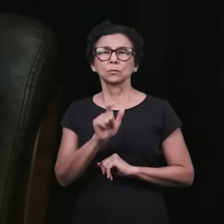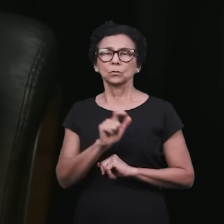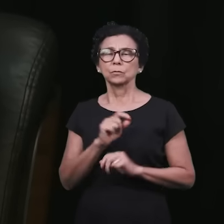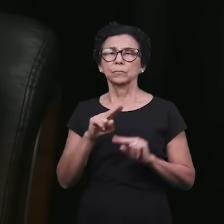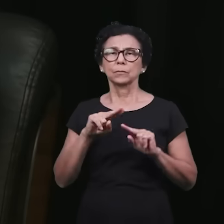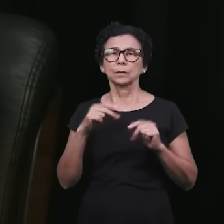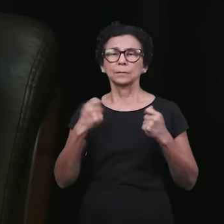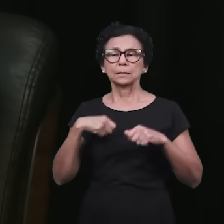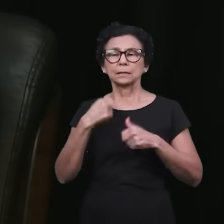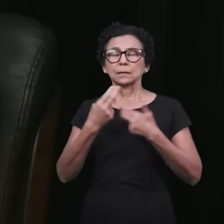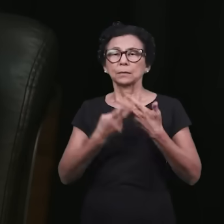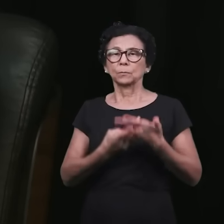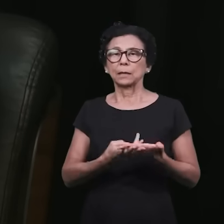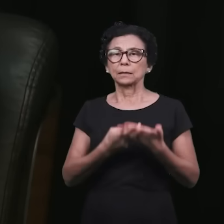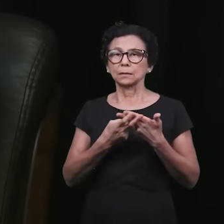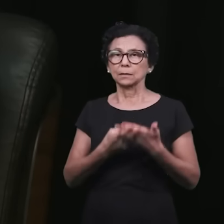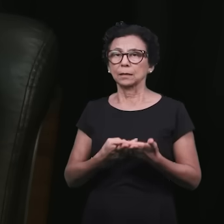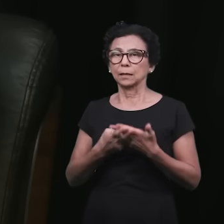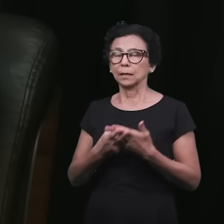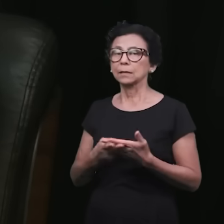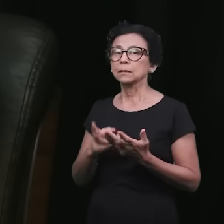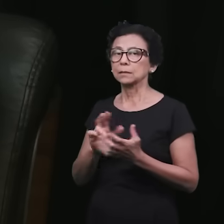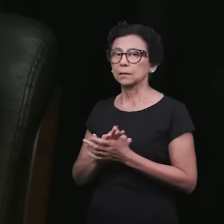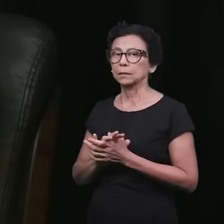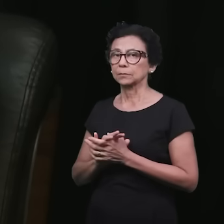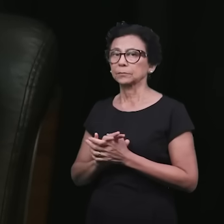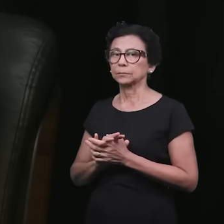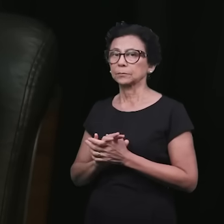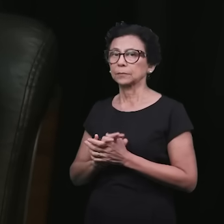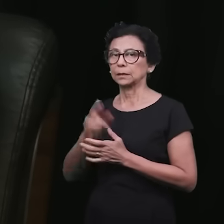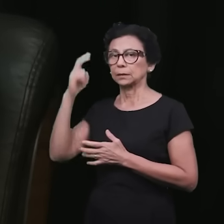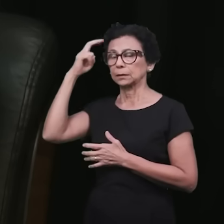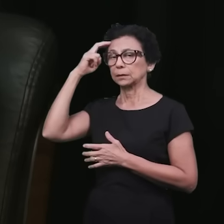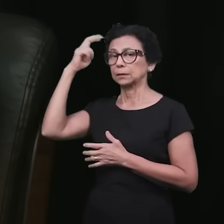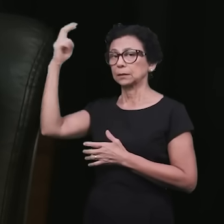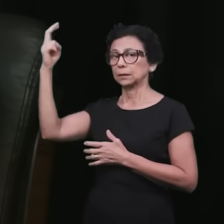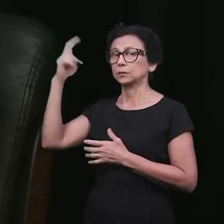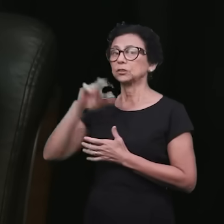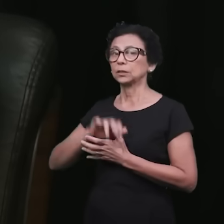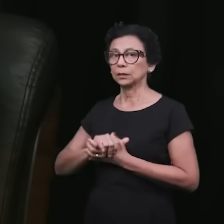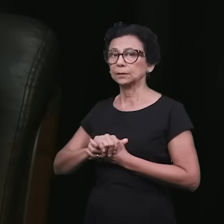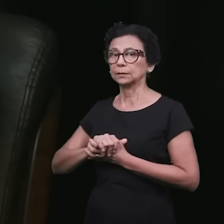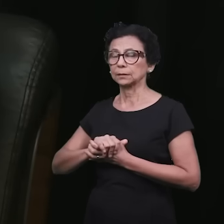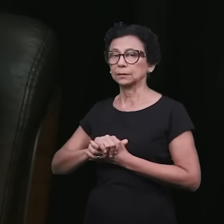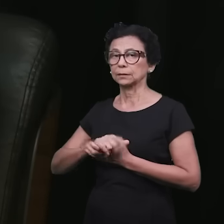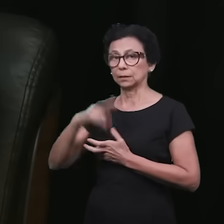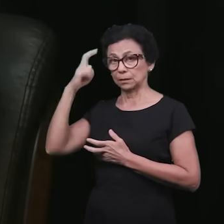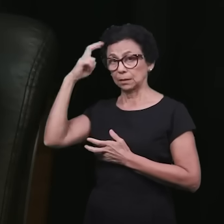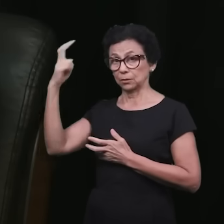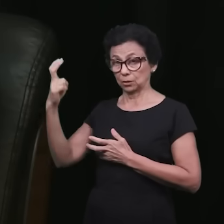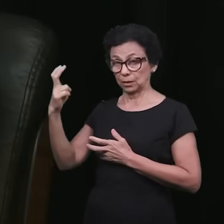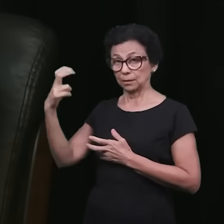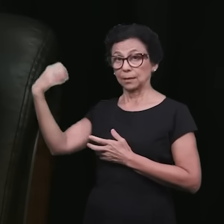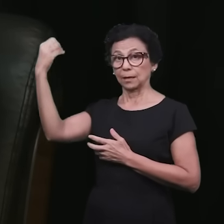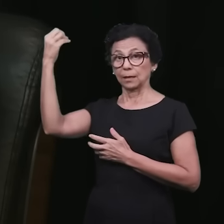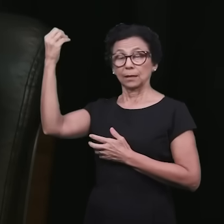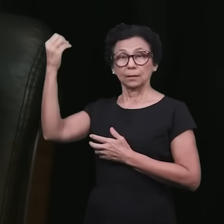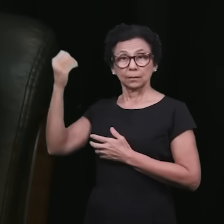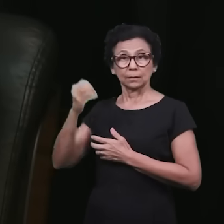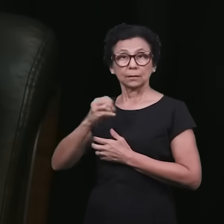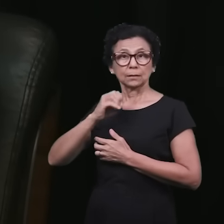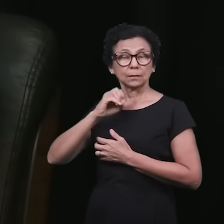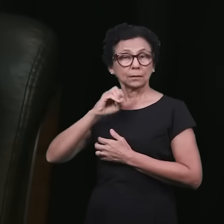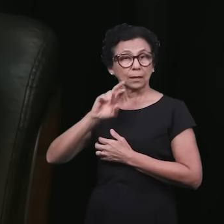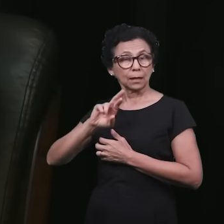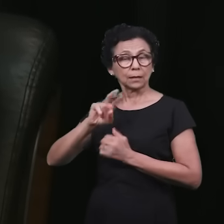fala consciência e inteligência, é com revelação. Não é com razão, não. Exatamente. É importante nós entendermos isso. Consciência. O que a